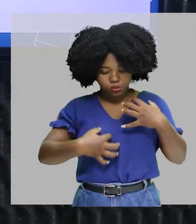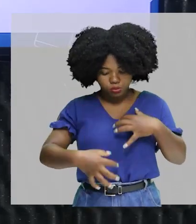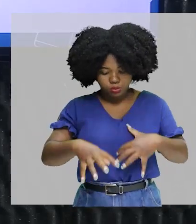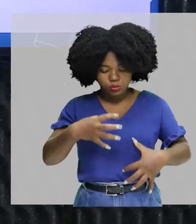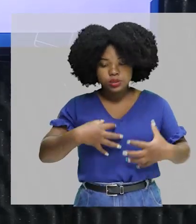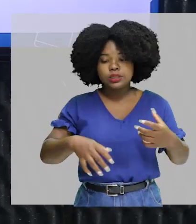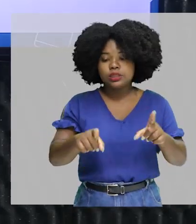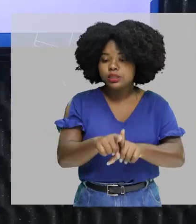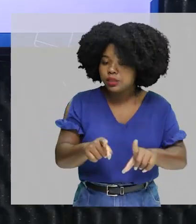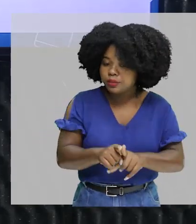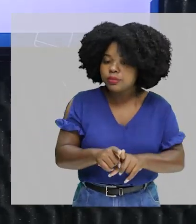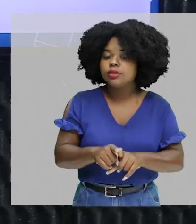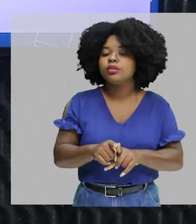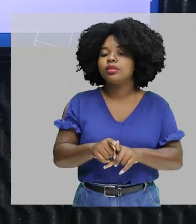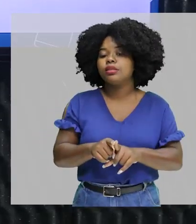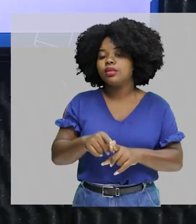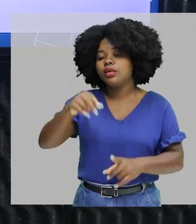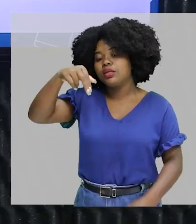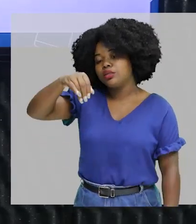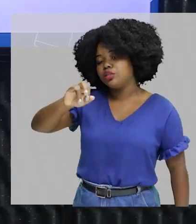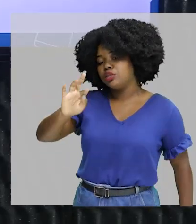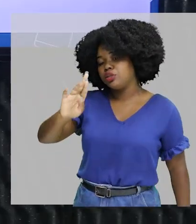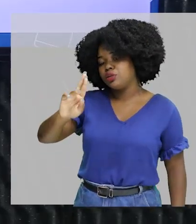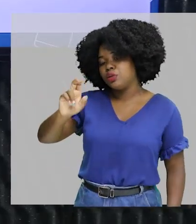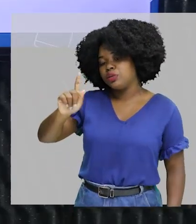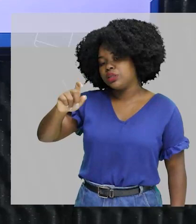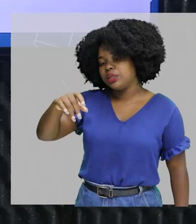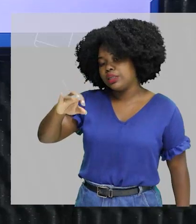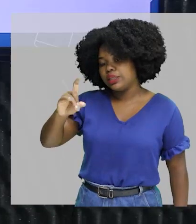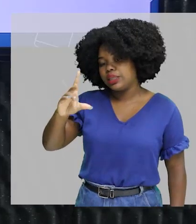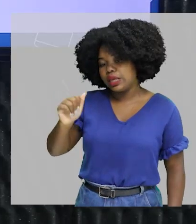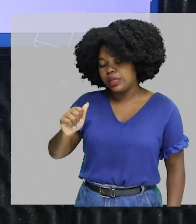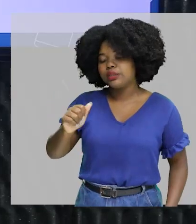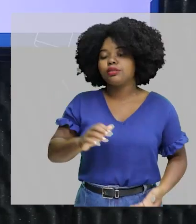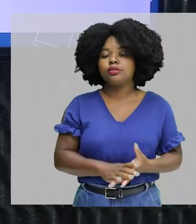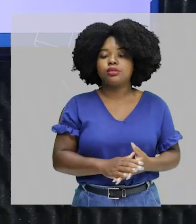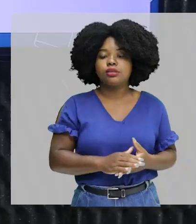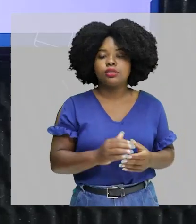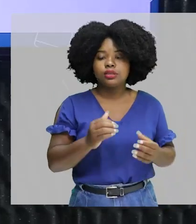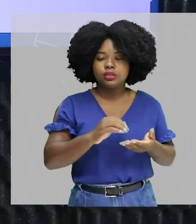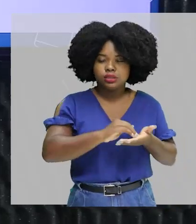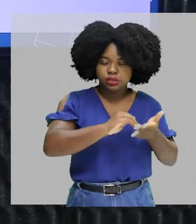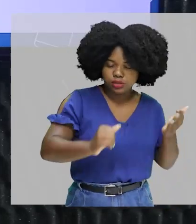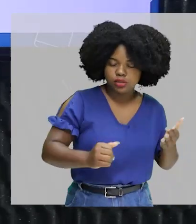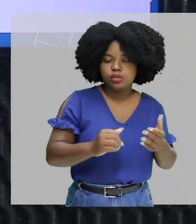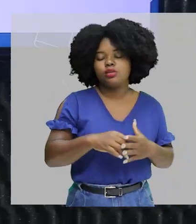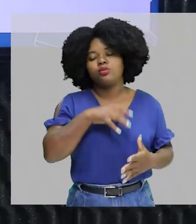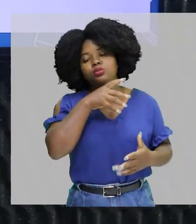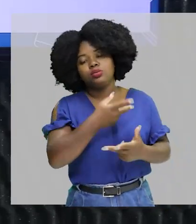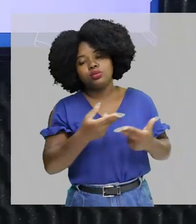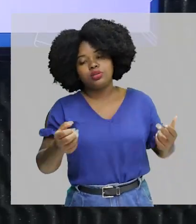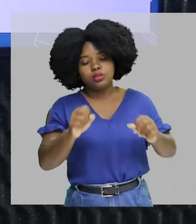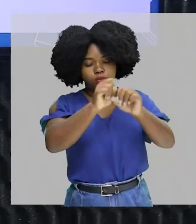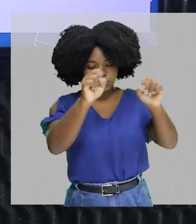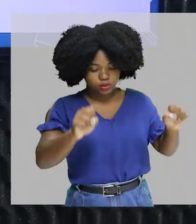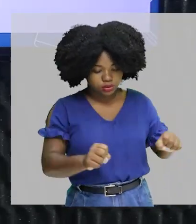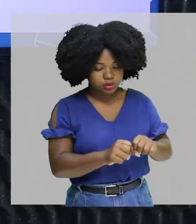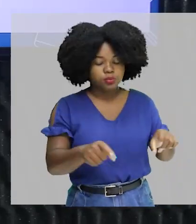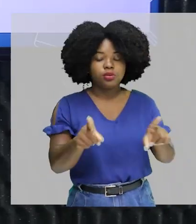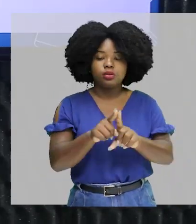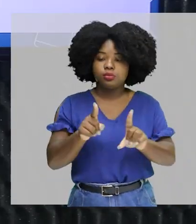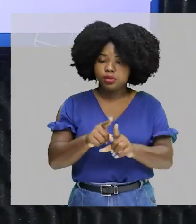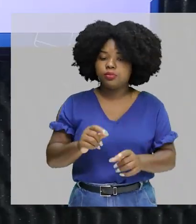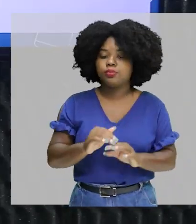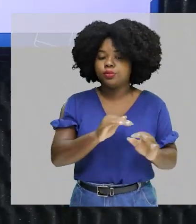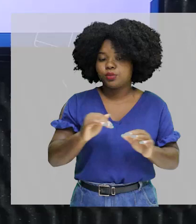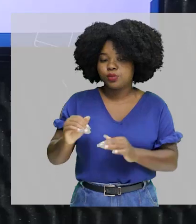as excretas nitrogenadas que são eliminadas pelo animal, ela vai ser eliminada por meio do sistema ambulacrário, por exemplo,